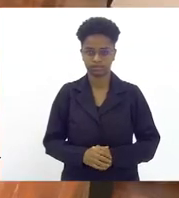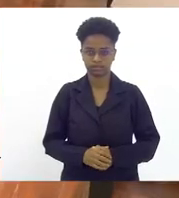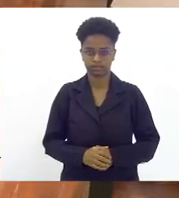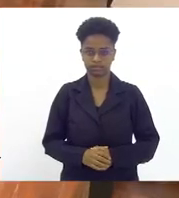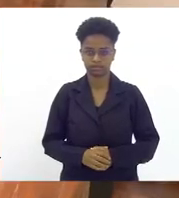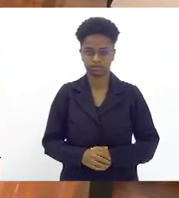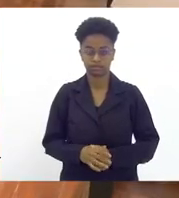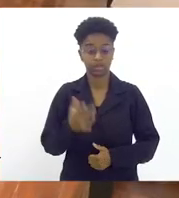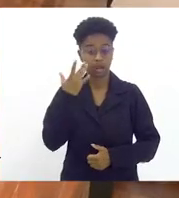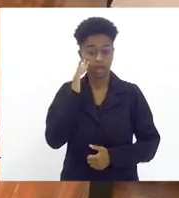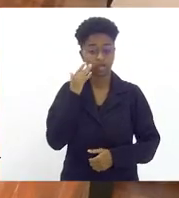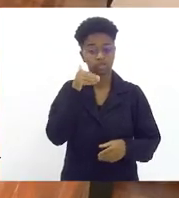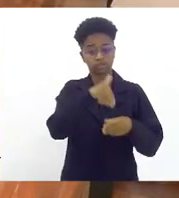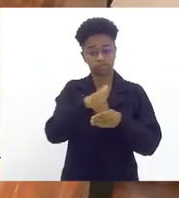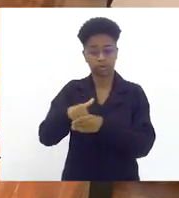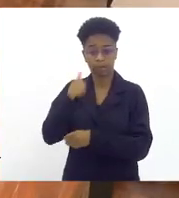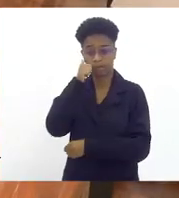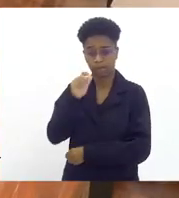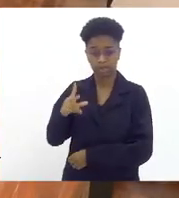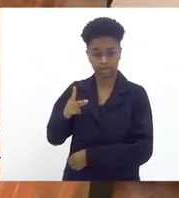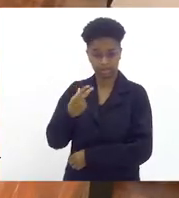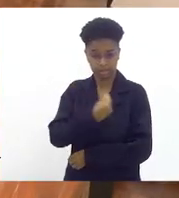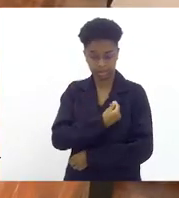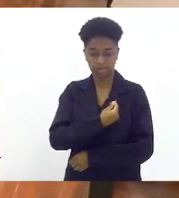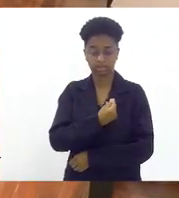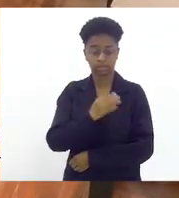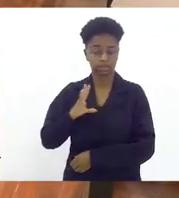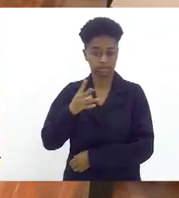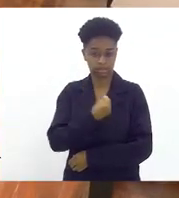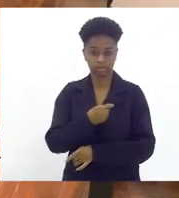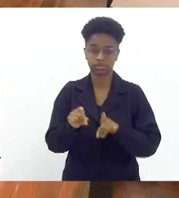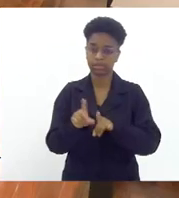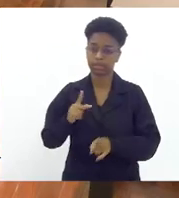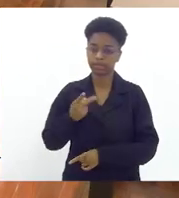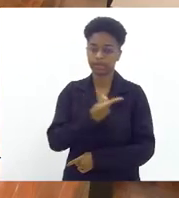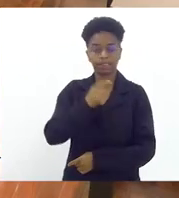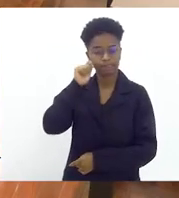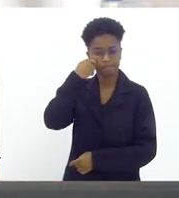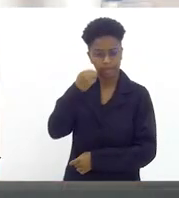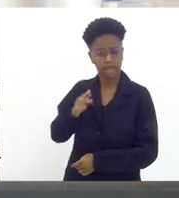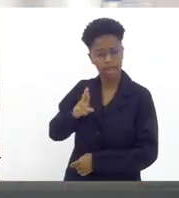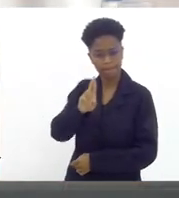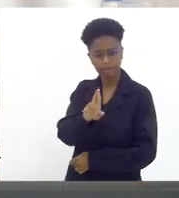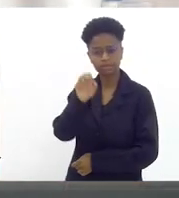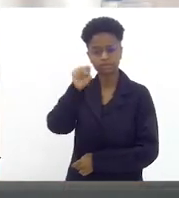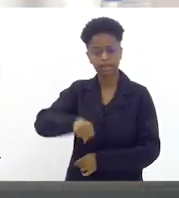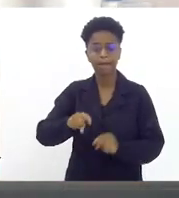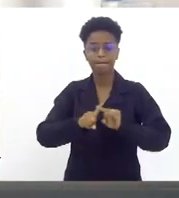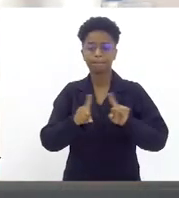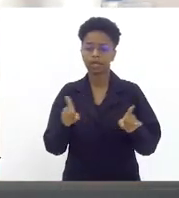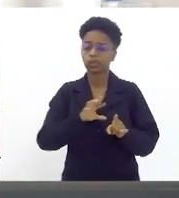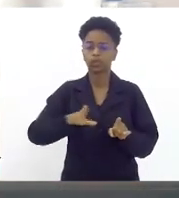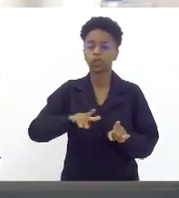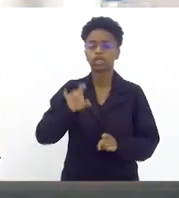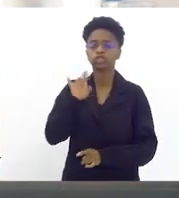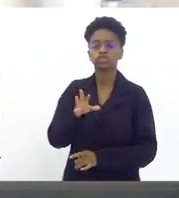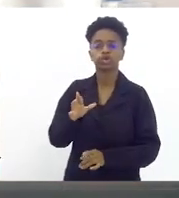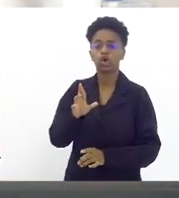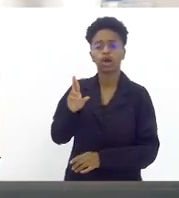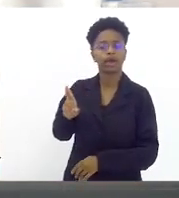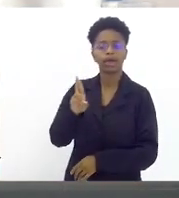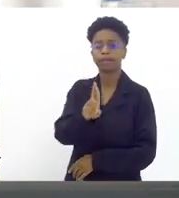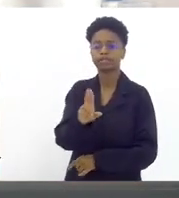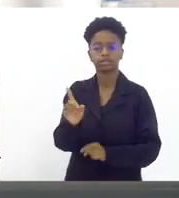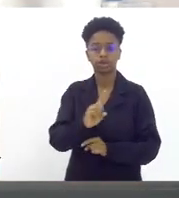Acho que a eleição de uma mulher transexual e travesti negra representa muito. Mas, para além dessa representação, eu digo que